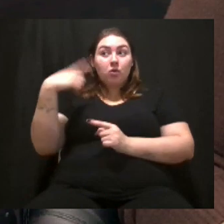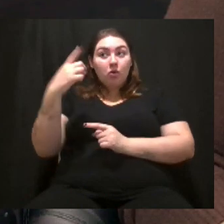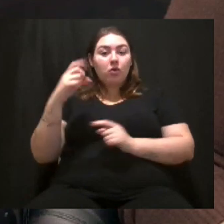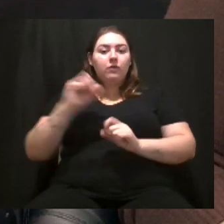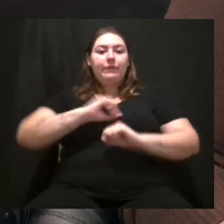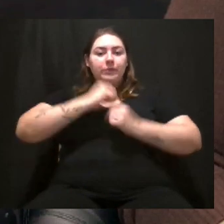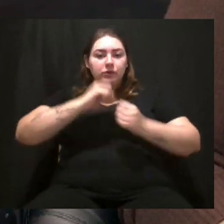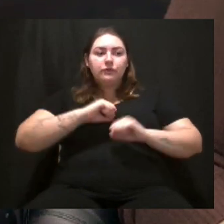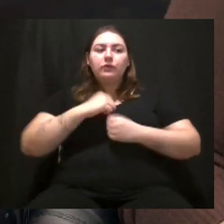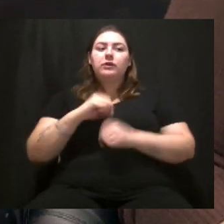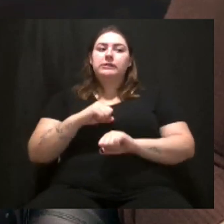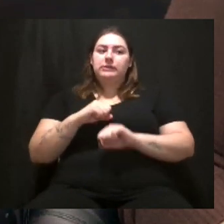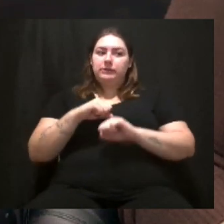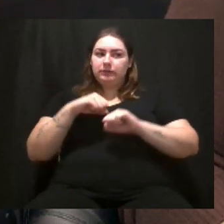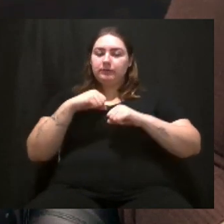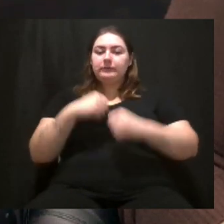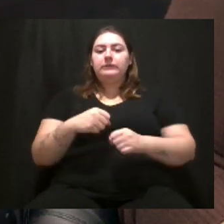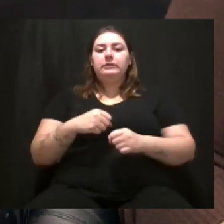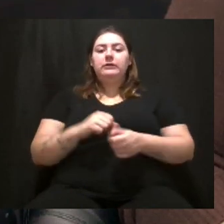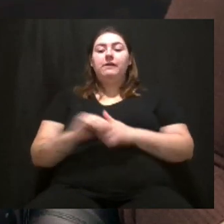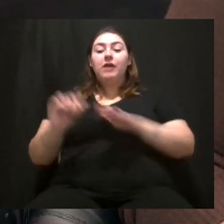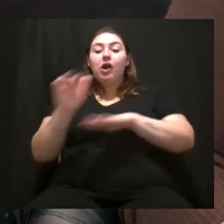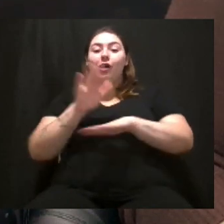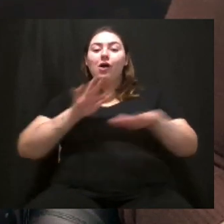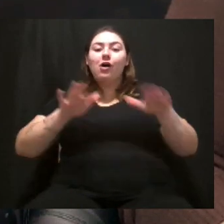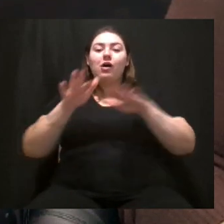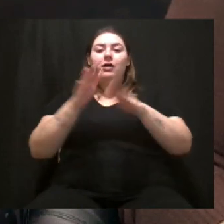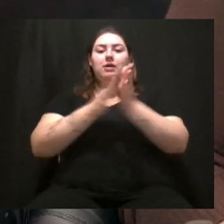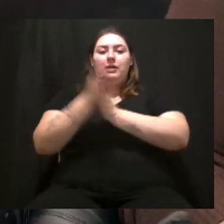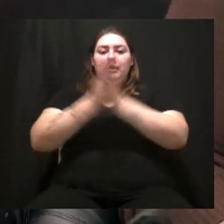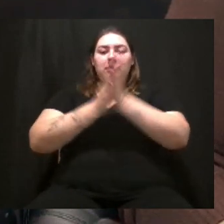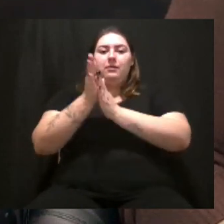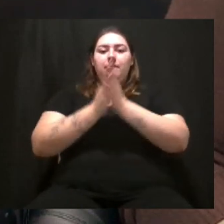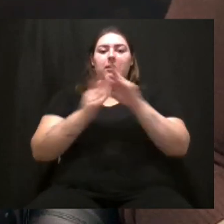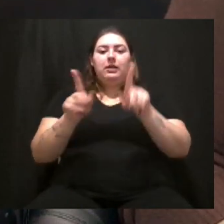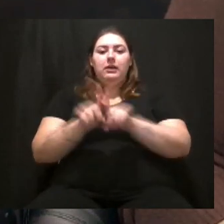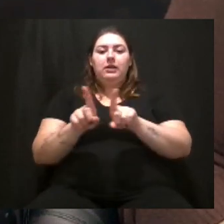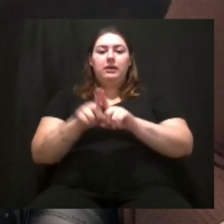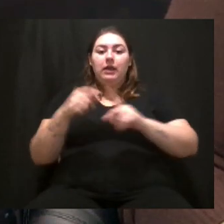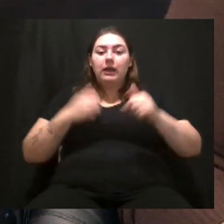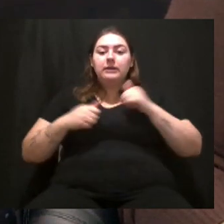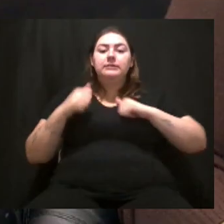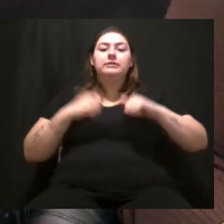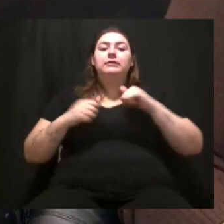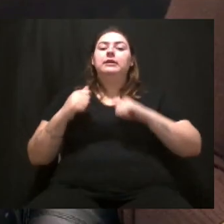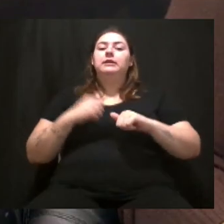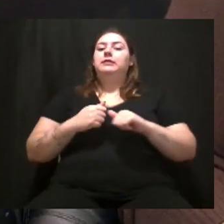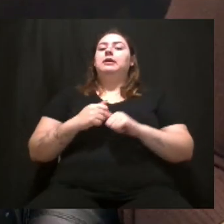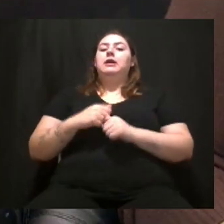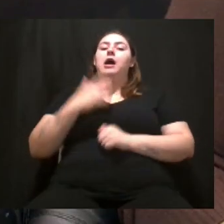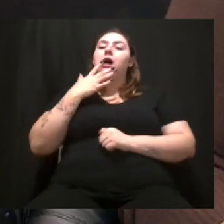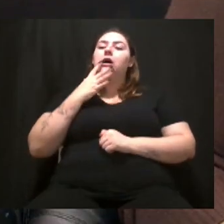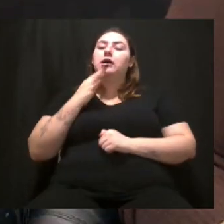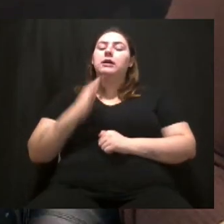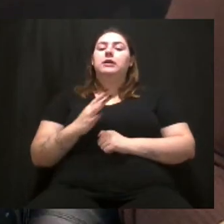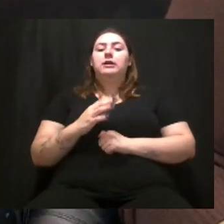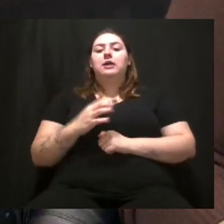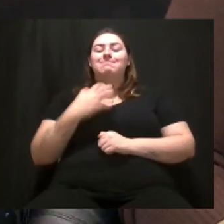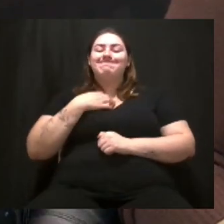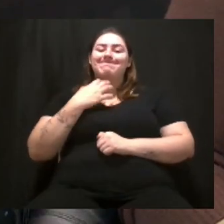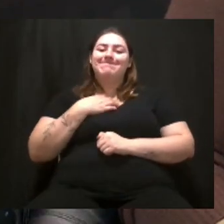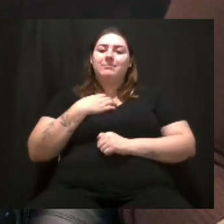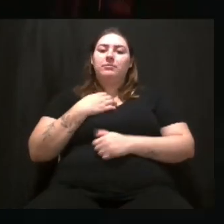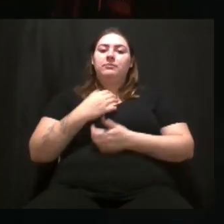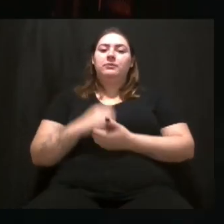e vai se gerenciando essa expectativa também, essa ansiedade que a criança acaba ficando, né? E não se culpar,